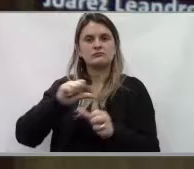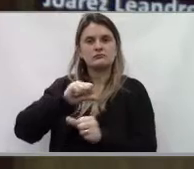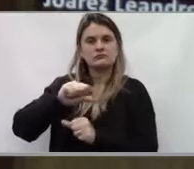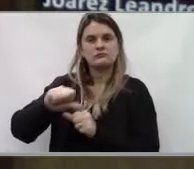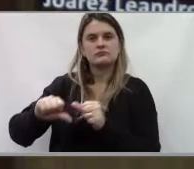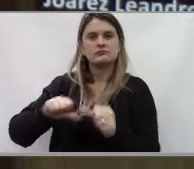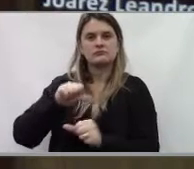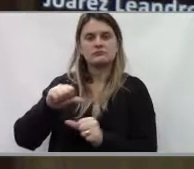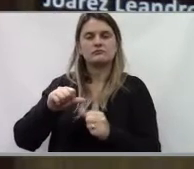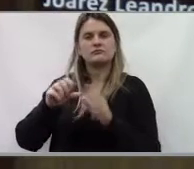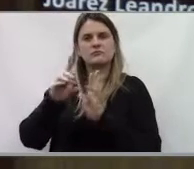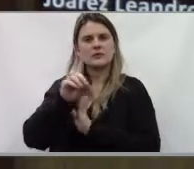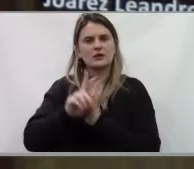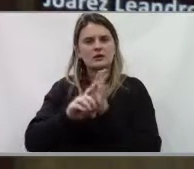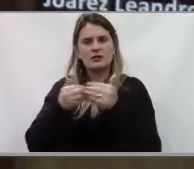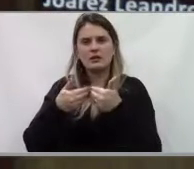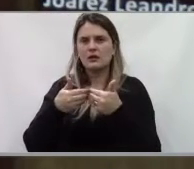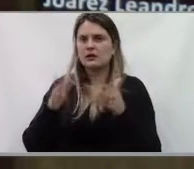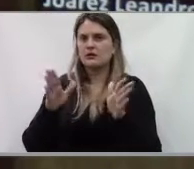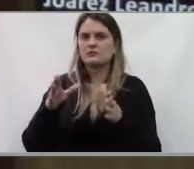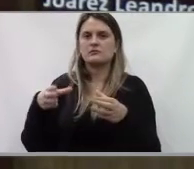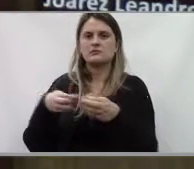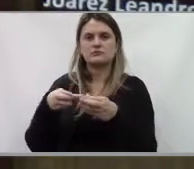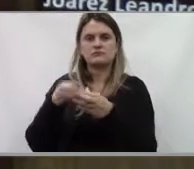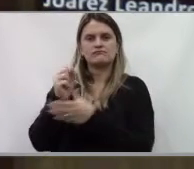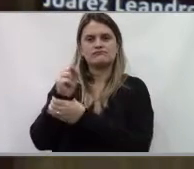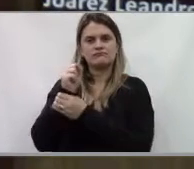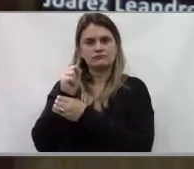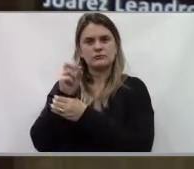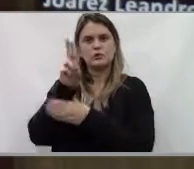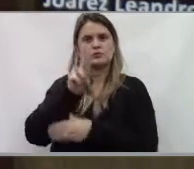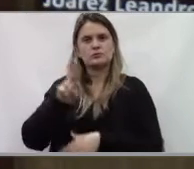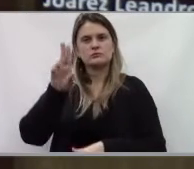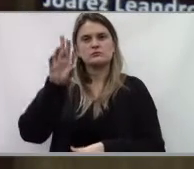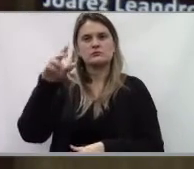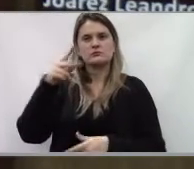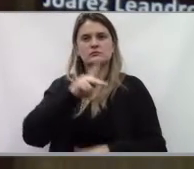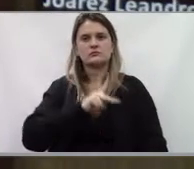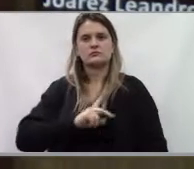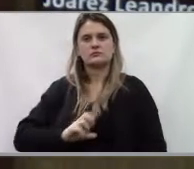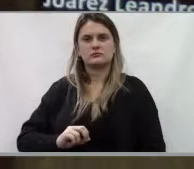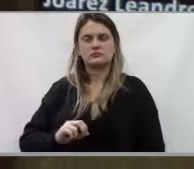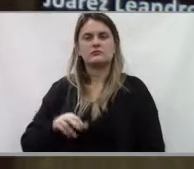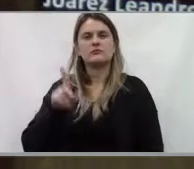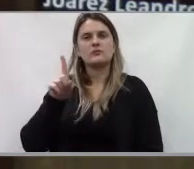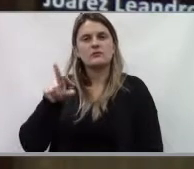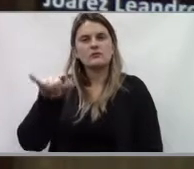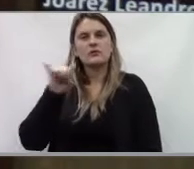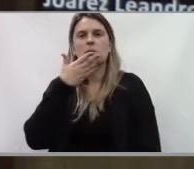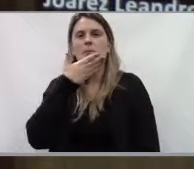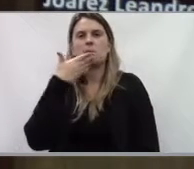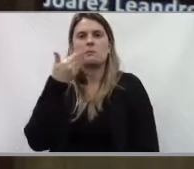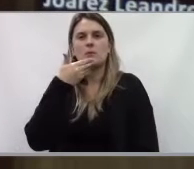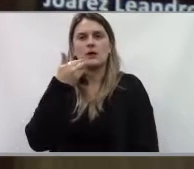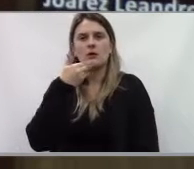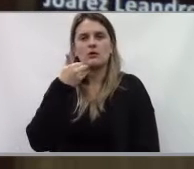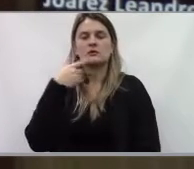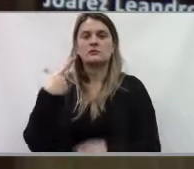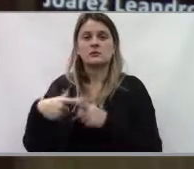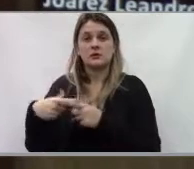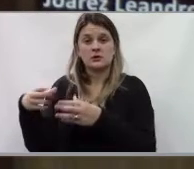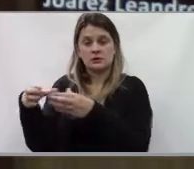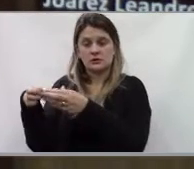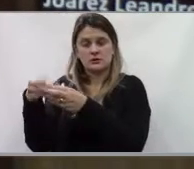hoje, transformando, então, declarando o Conselho de Segurança em utilidade pública, ainda ficará melhor ainda para